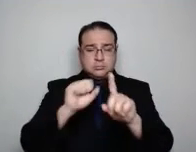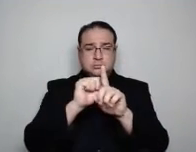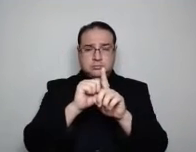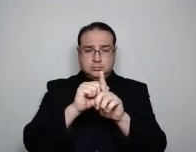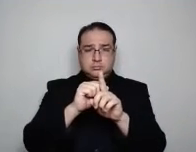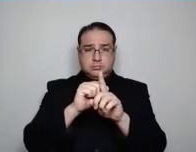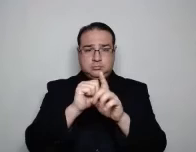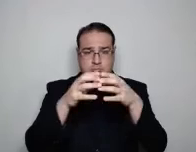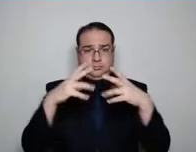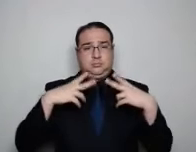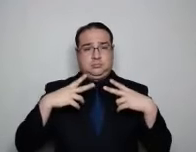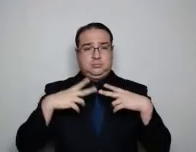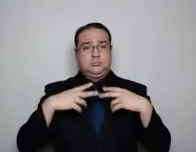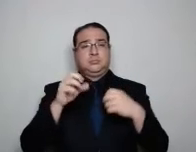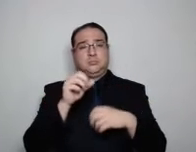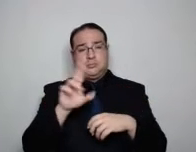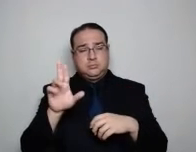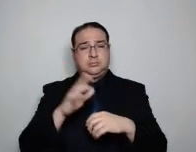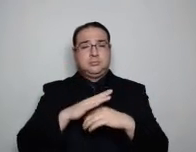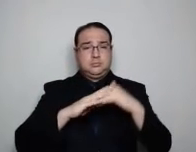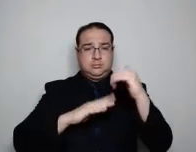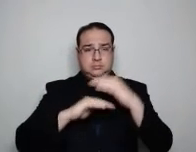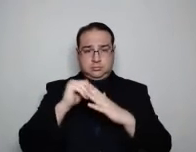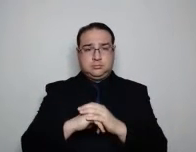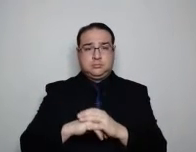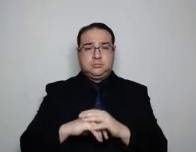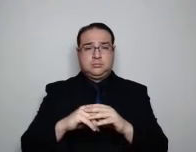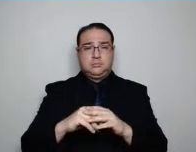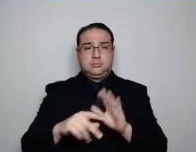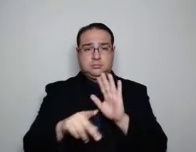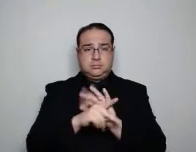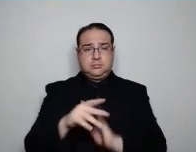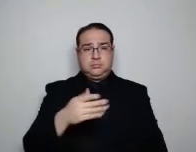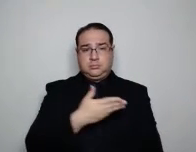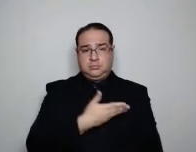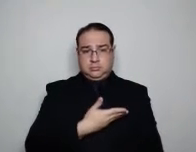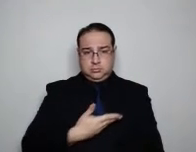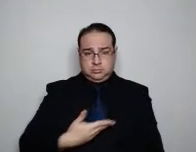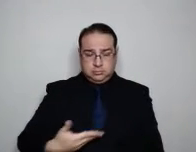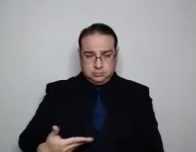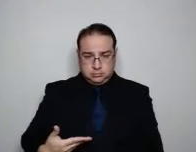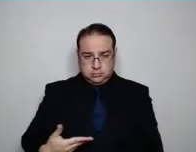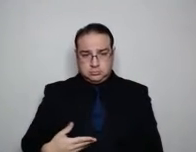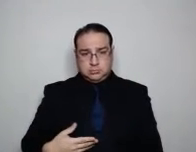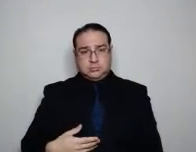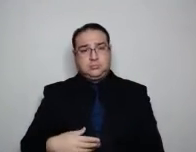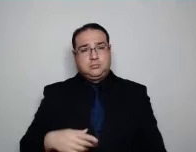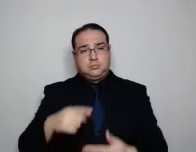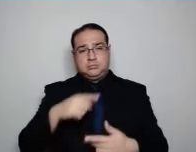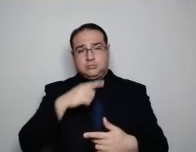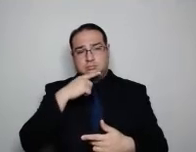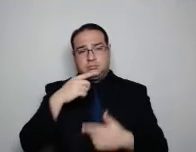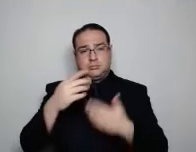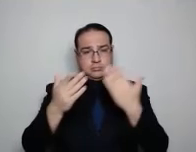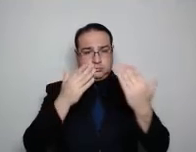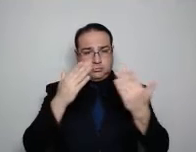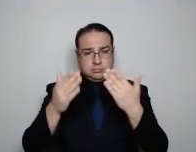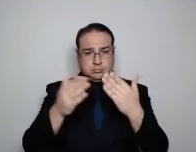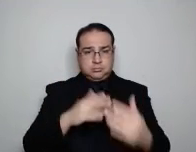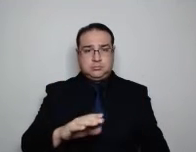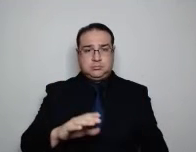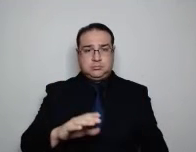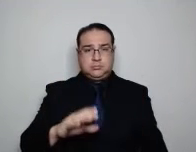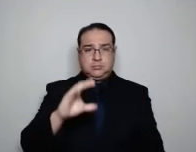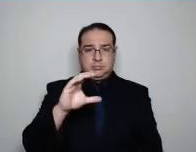competência pública, dos órgãos e poderes públicos. Não se compara a cooperativa com o Tribunal de Justiça,